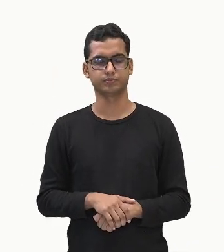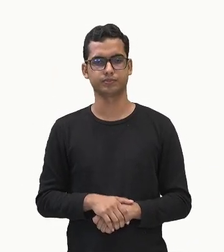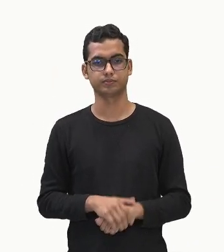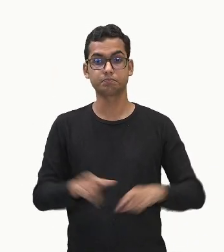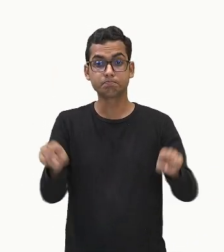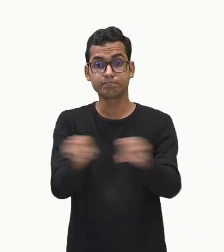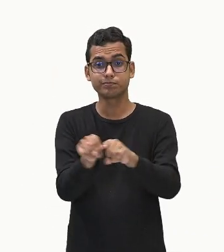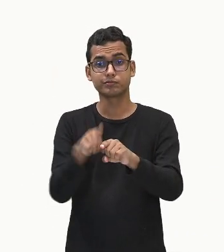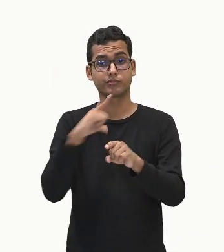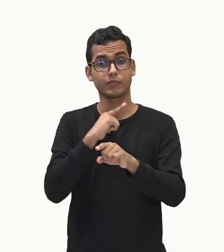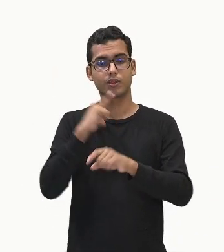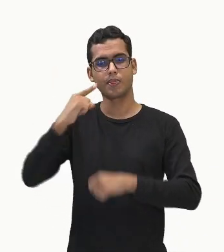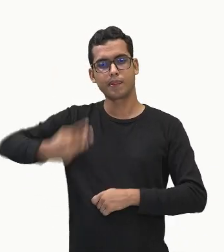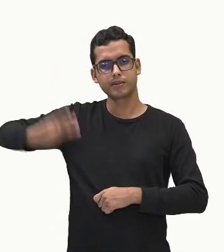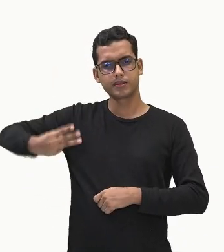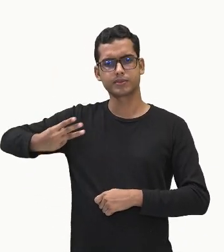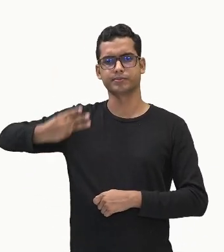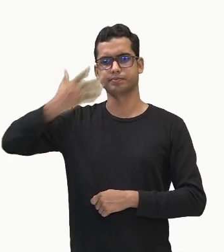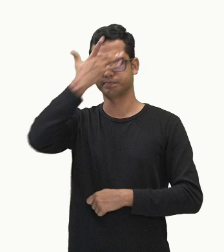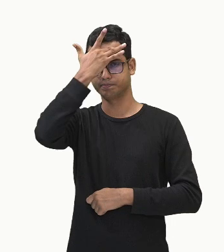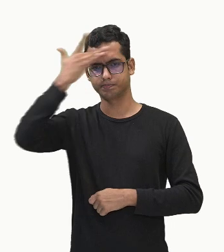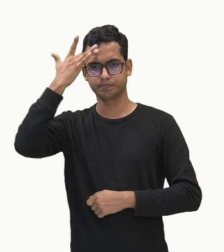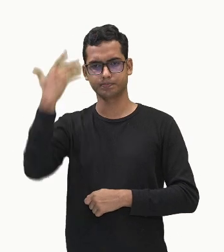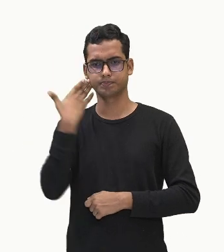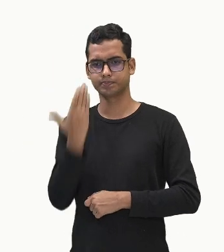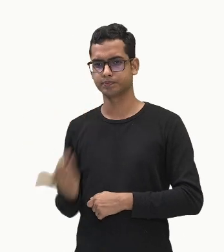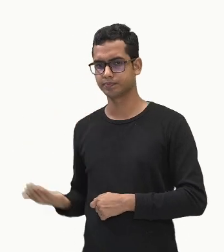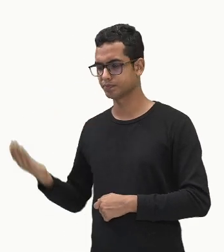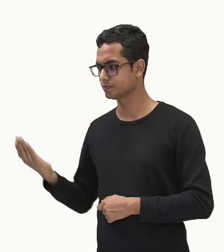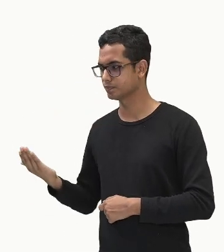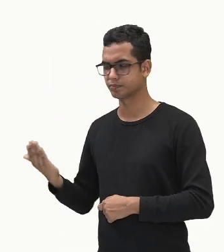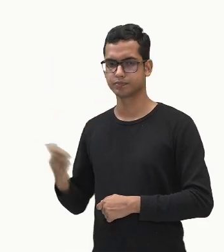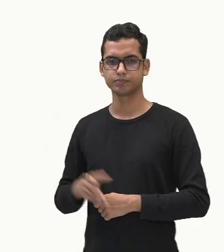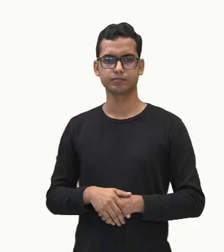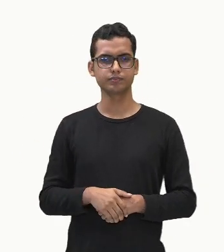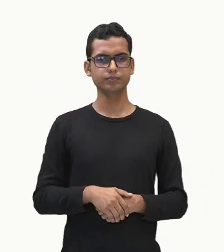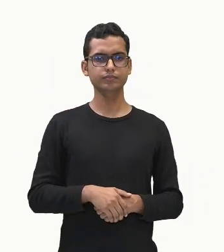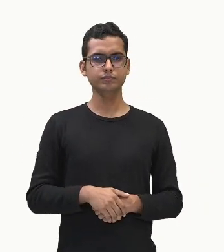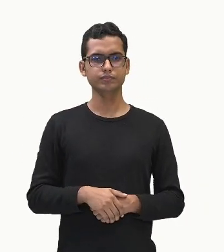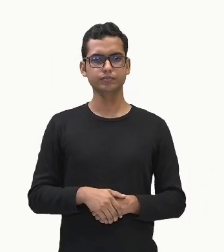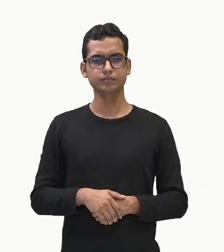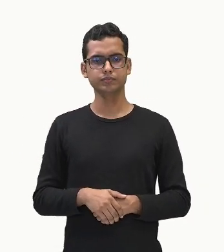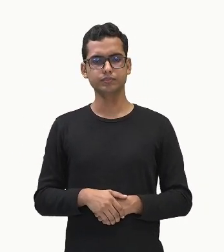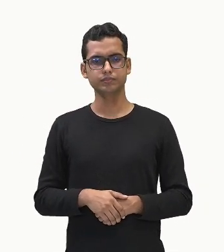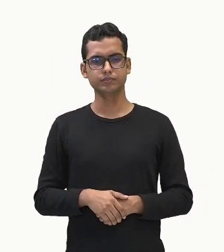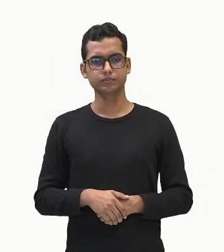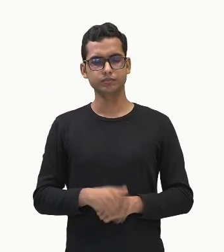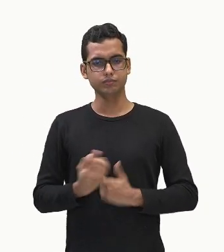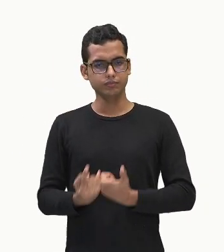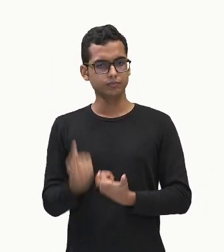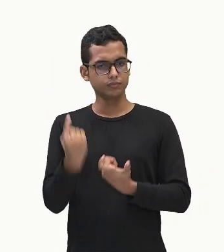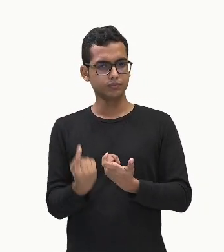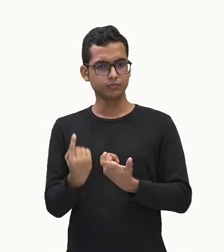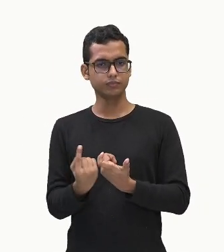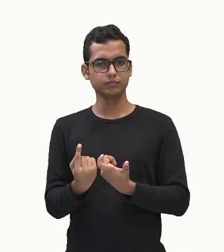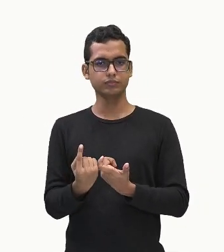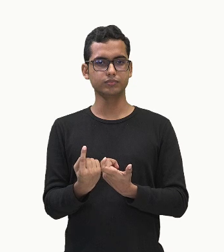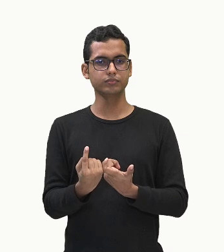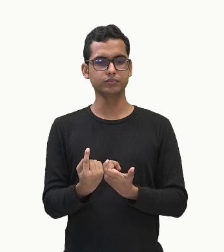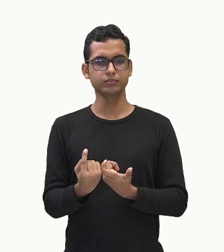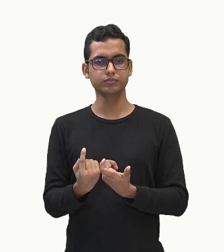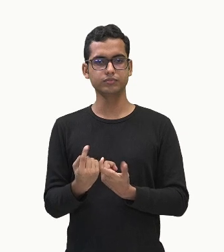terceira persona, tanto singular quanto plural, tá bom? Então, o singular da terceira